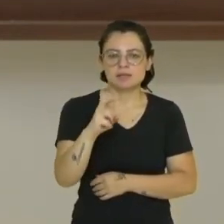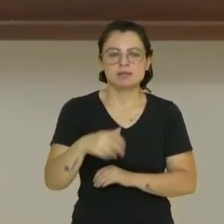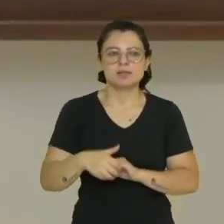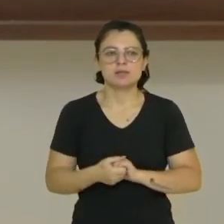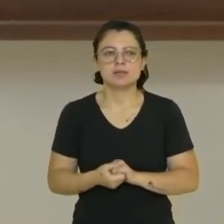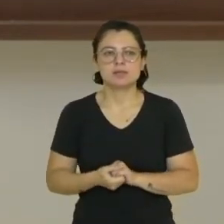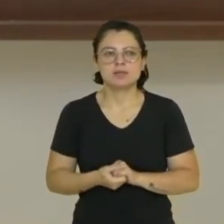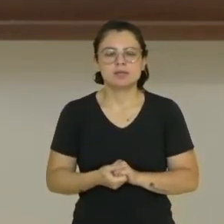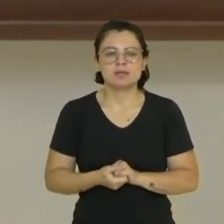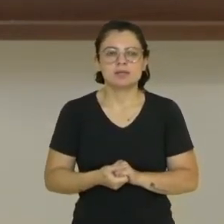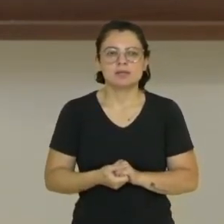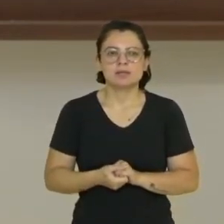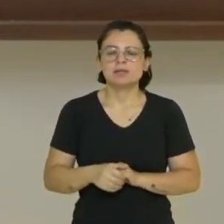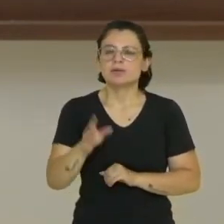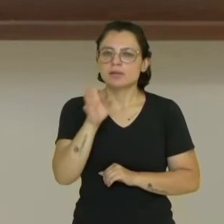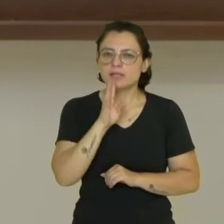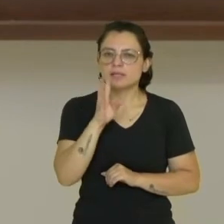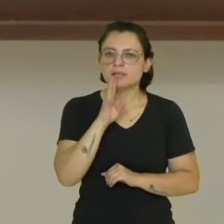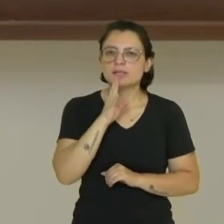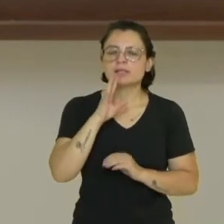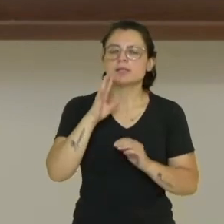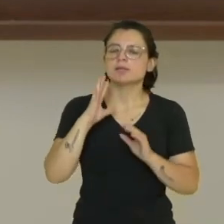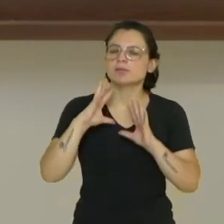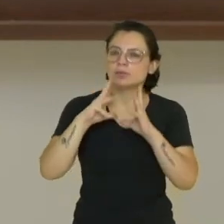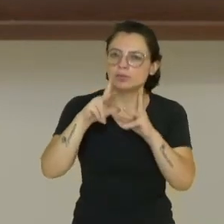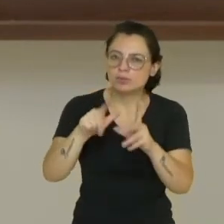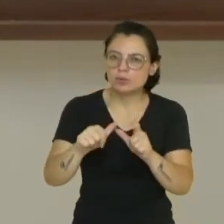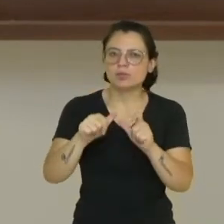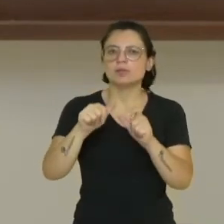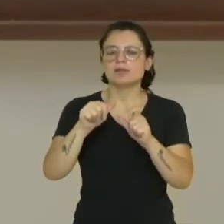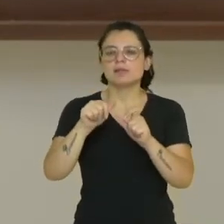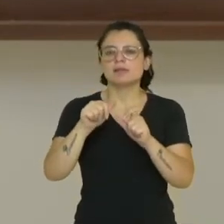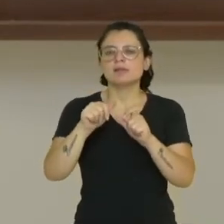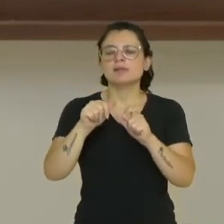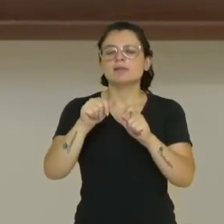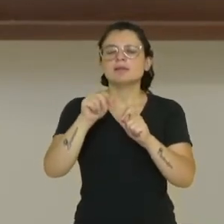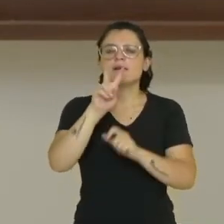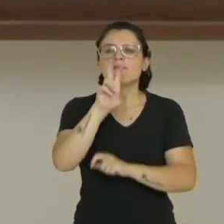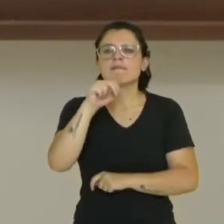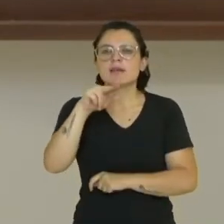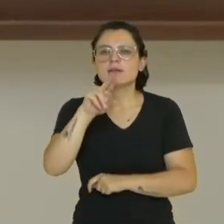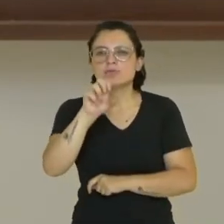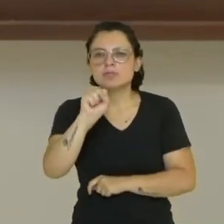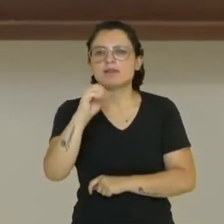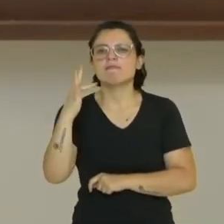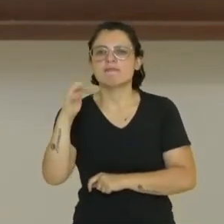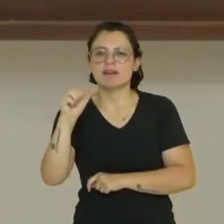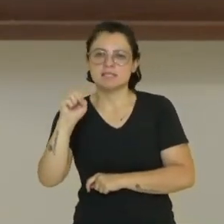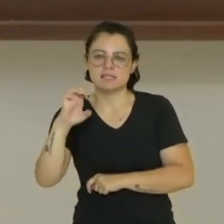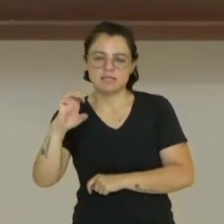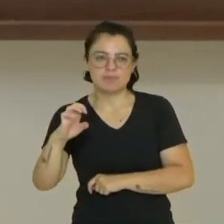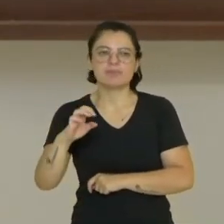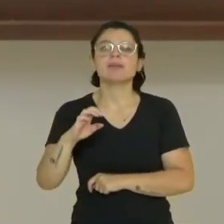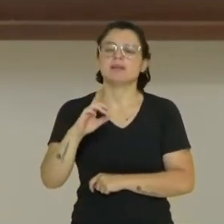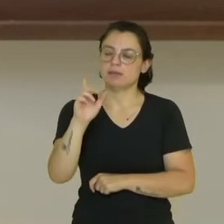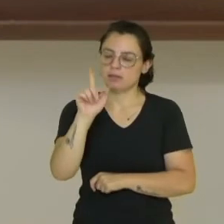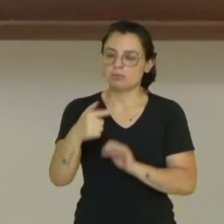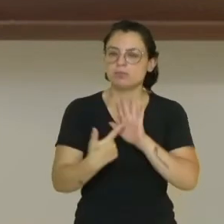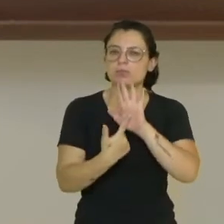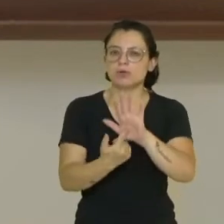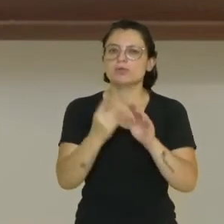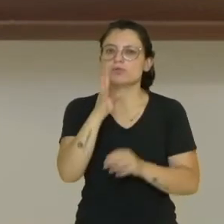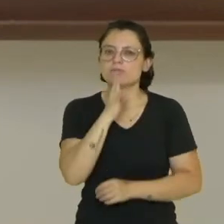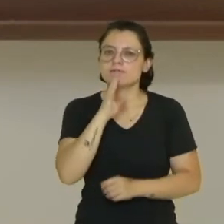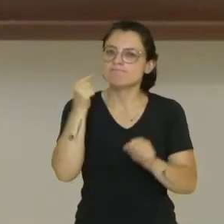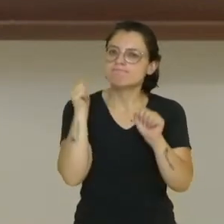dias, onde sabia todas as fases ali de Vênus, né? Então, isso denota o quê? Um grande conhecimento que esse